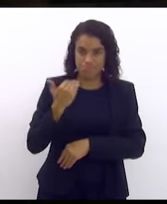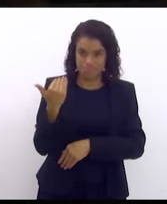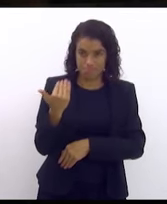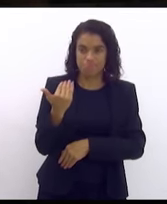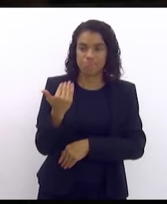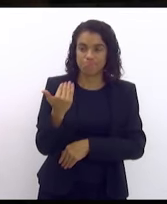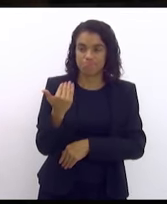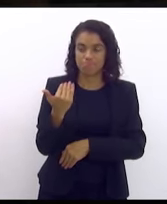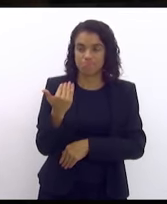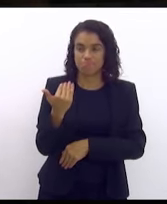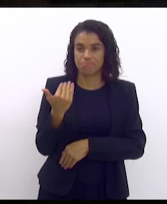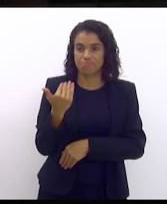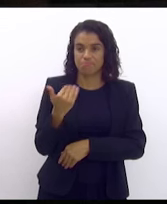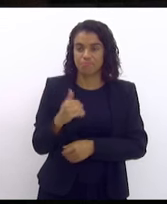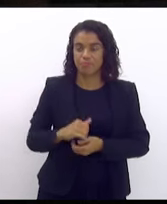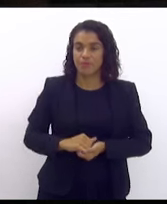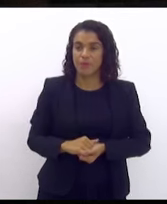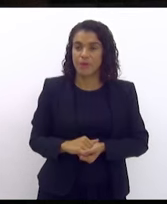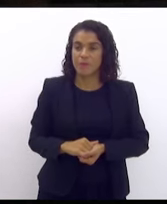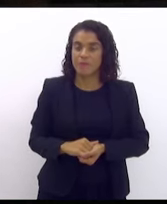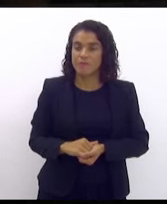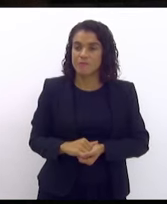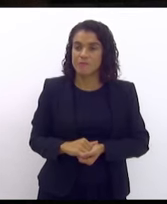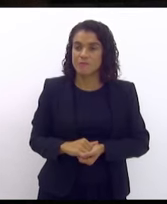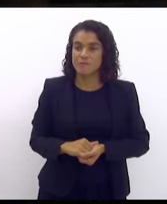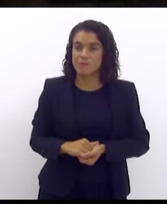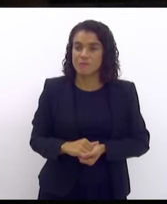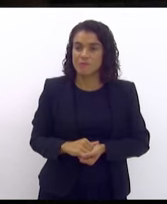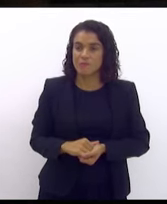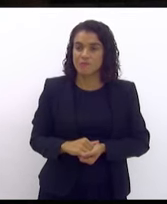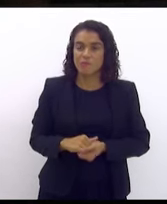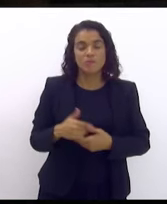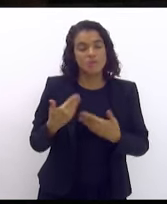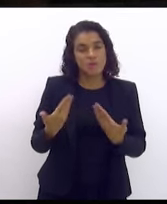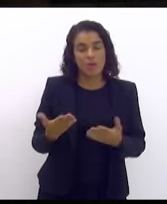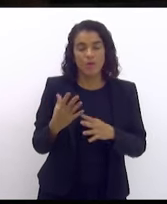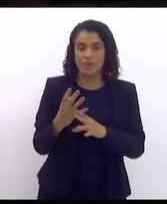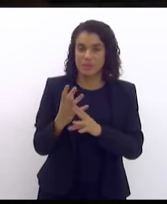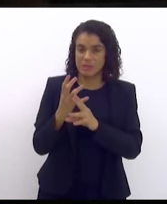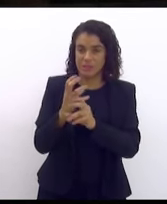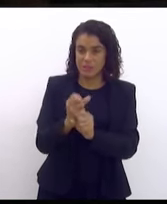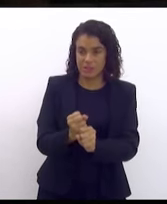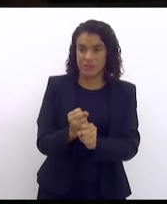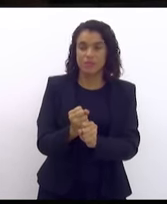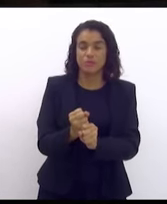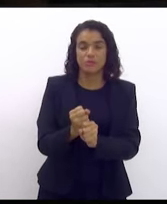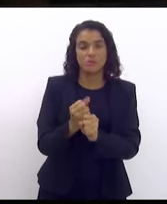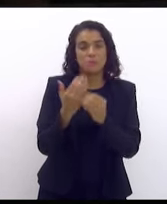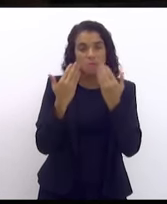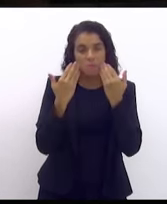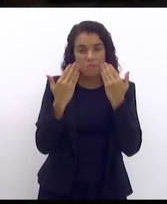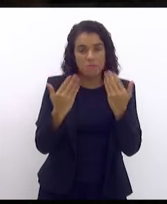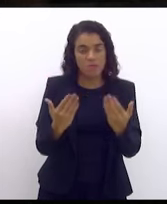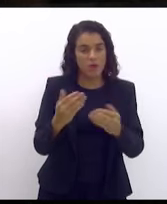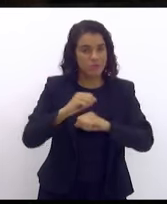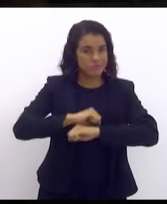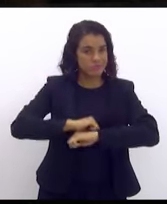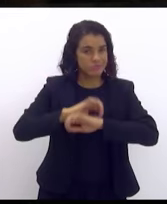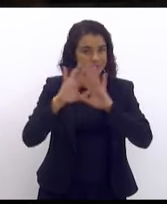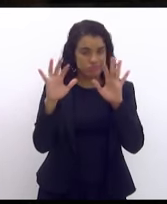praticados por violência então esses números senhor presidente mostram de forma